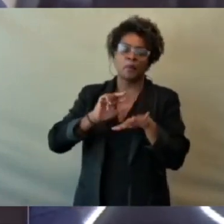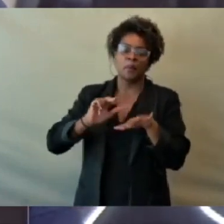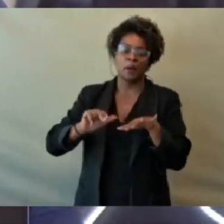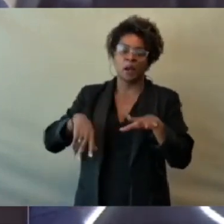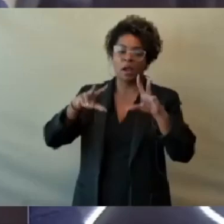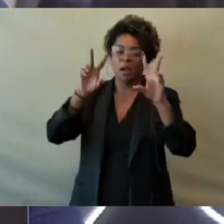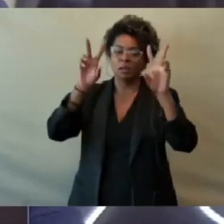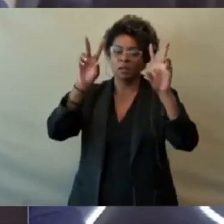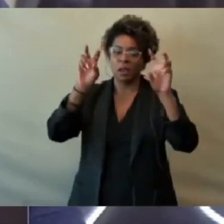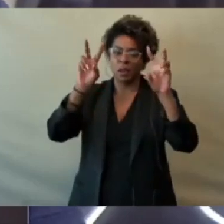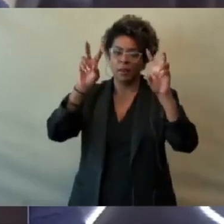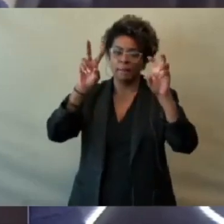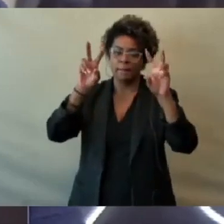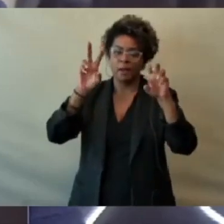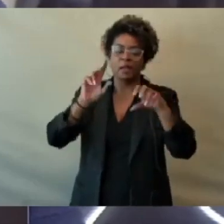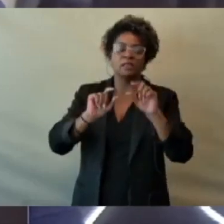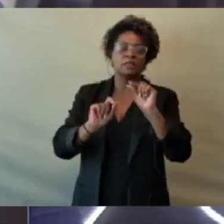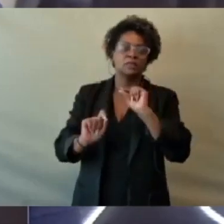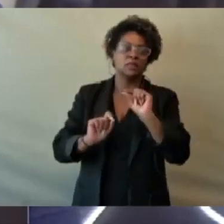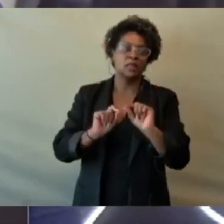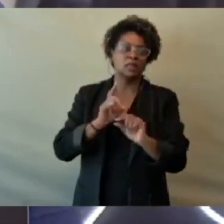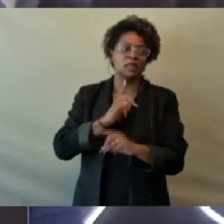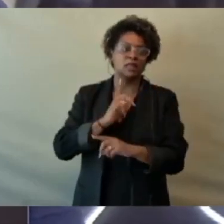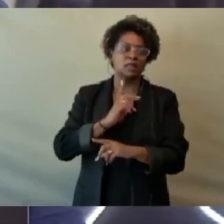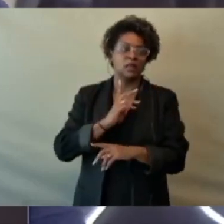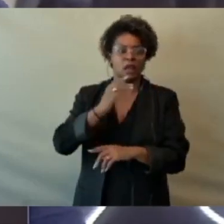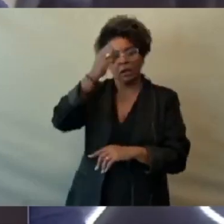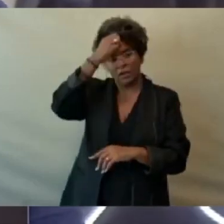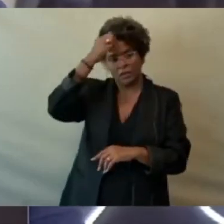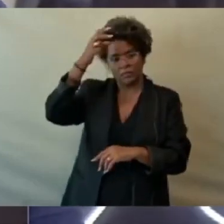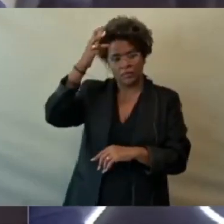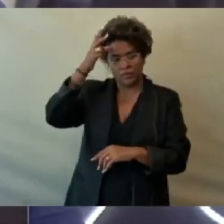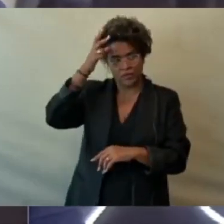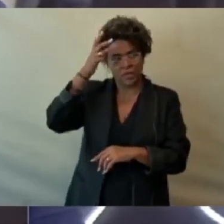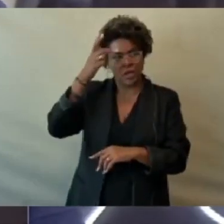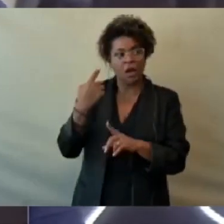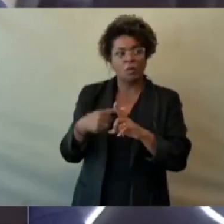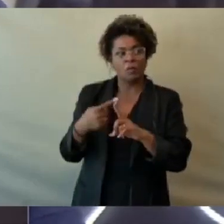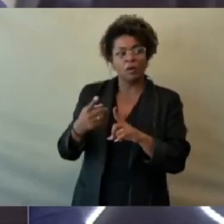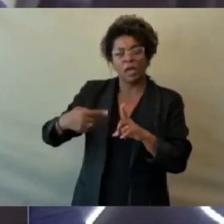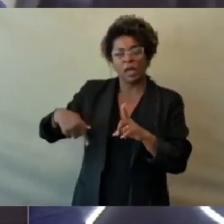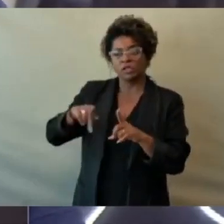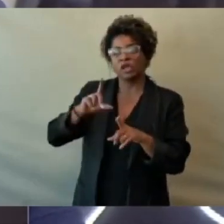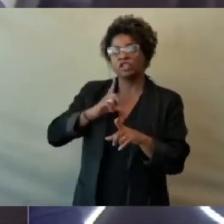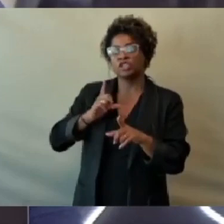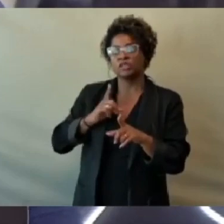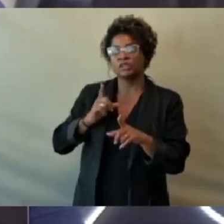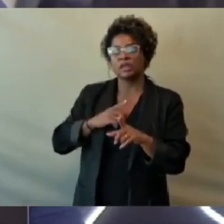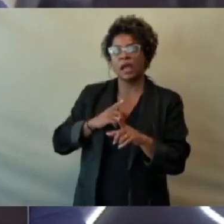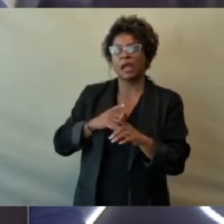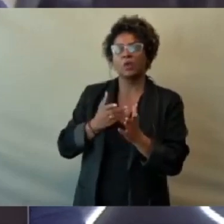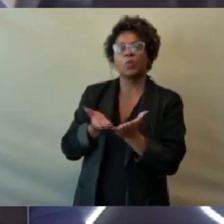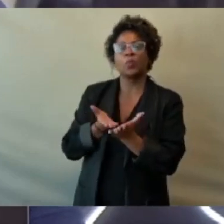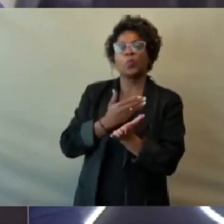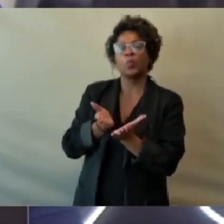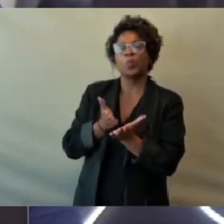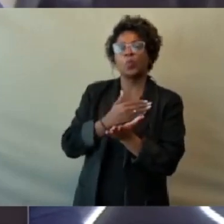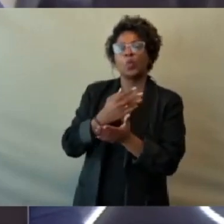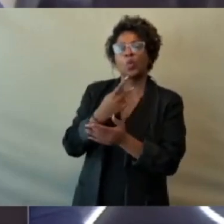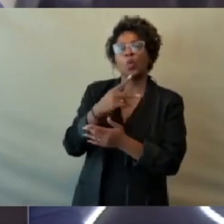prefeitura a gente recebe algum portfólio de ações que aquela aquela pasta